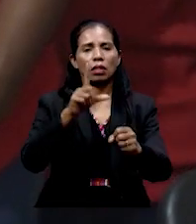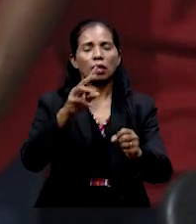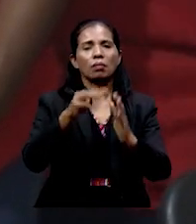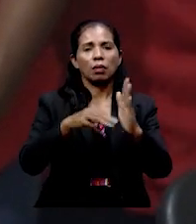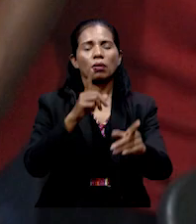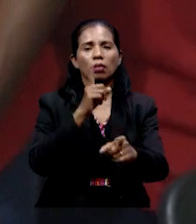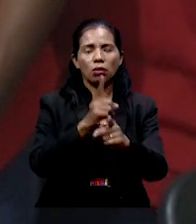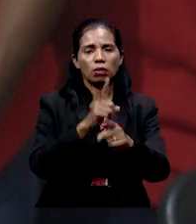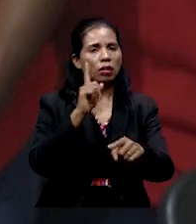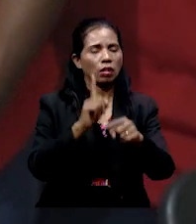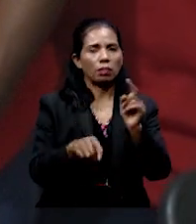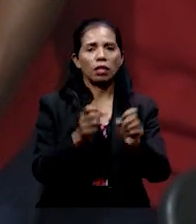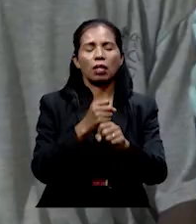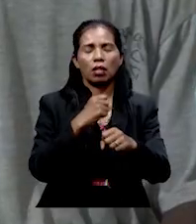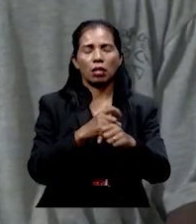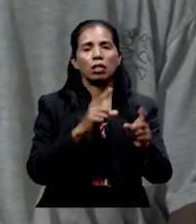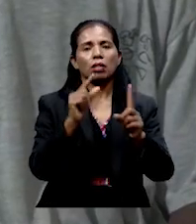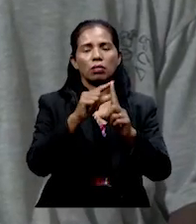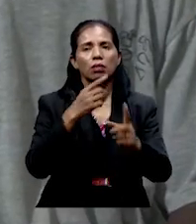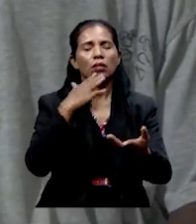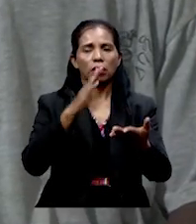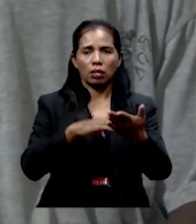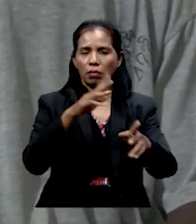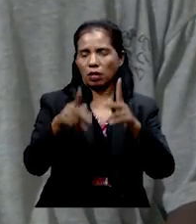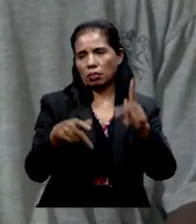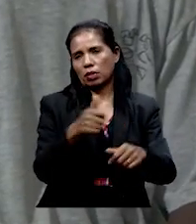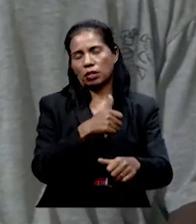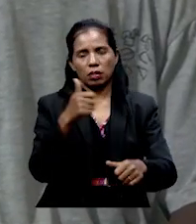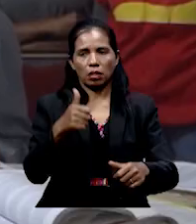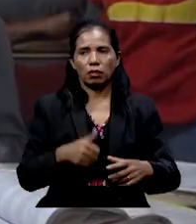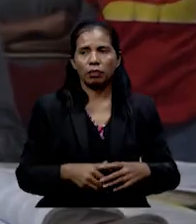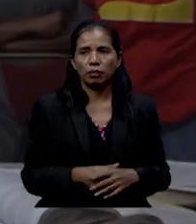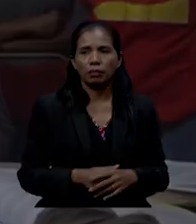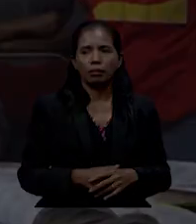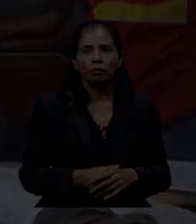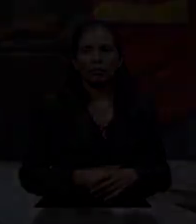hololos no labele halo defamação bem maselo. Dulce da Costa, Zaime dos Santos, GMN.